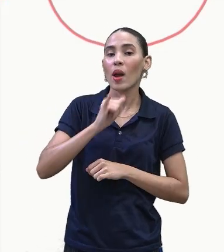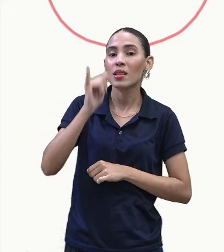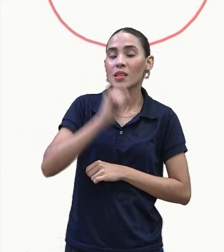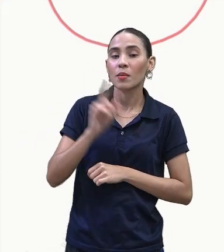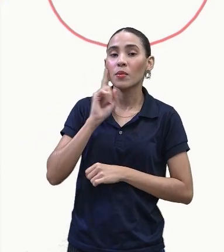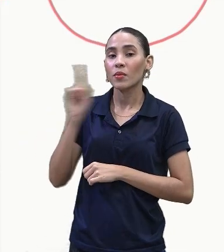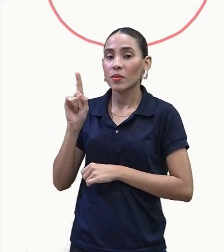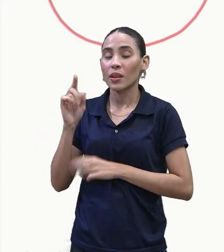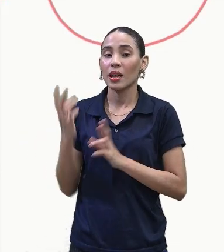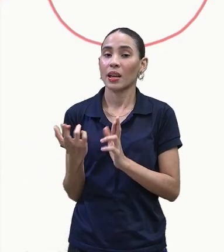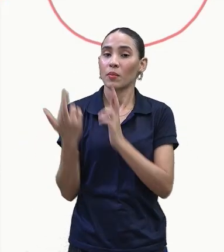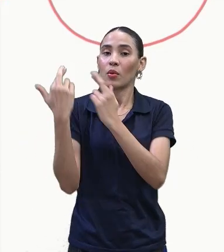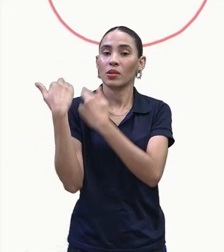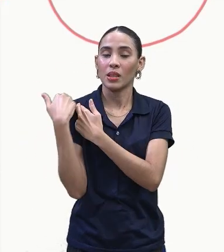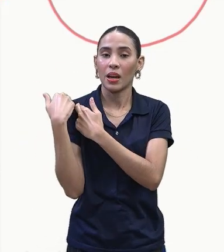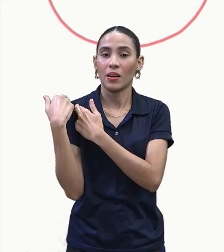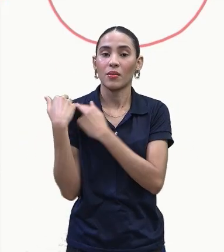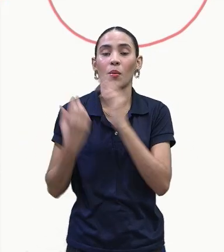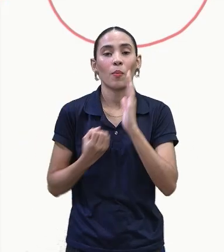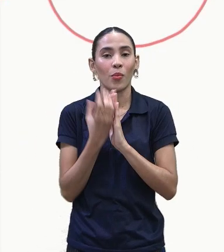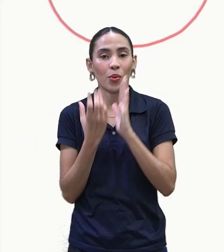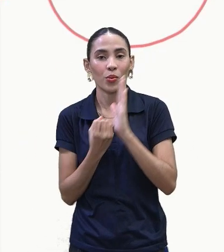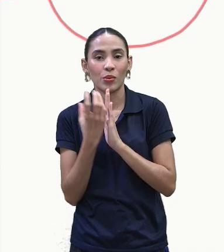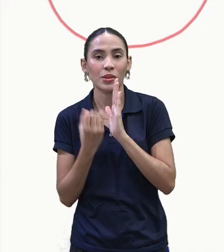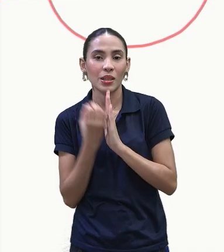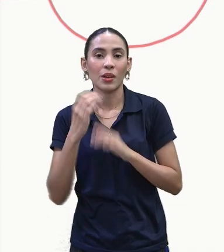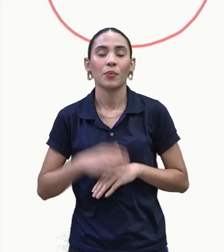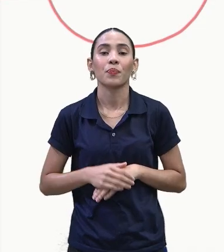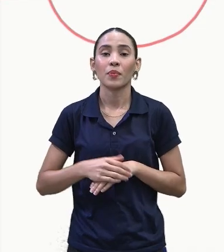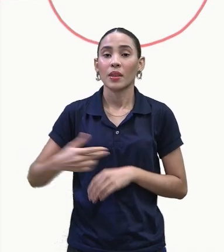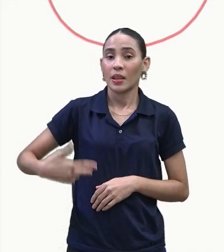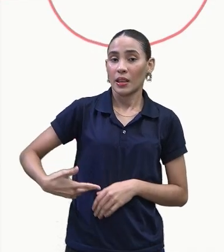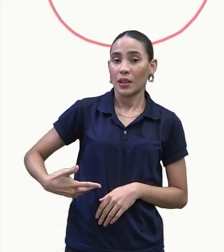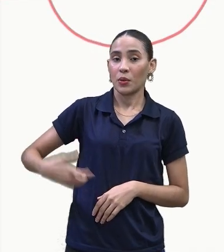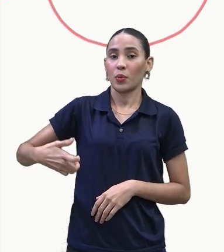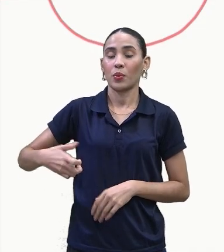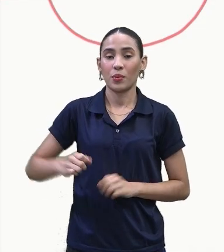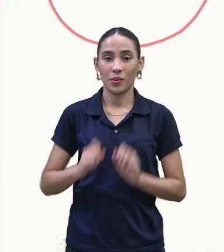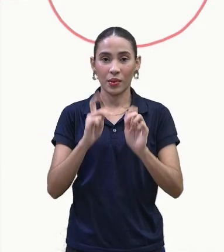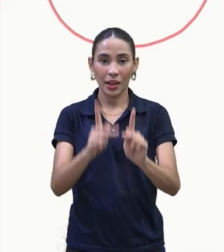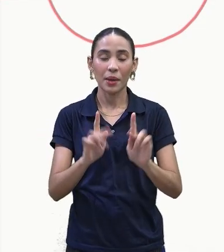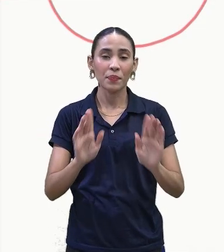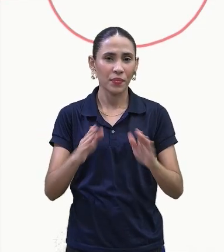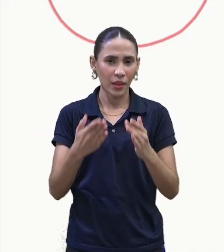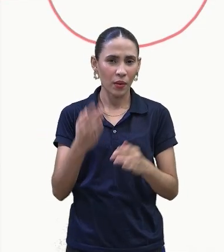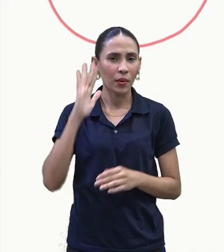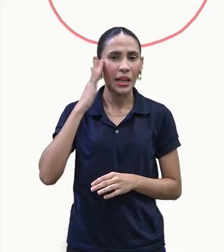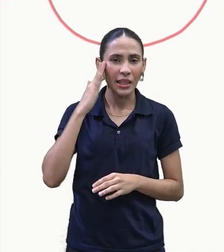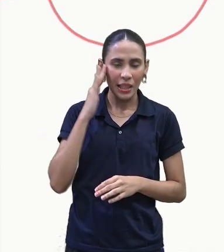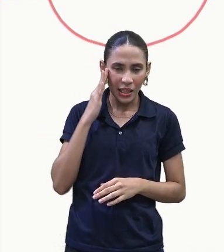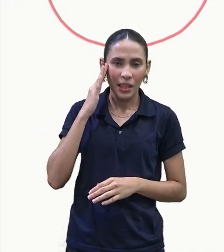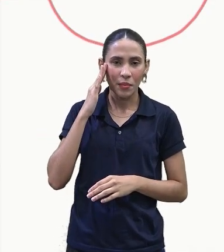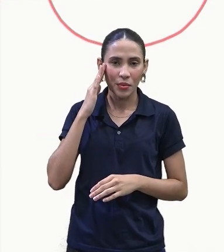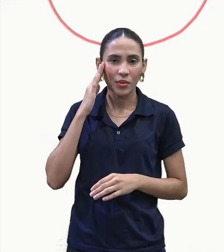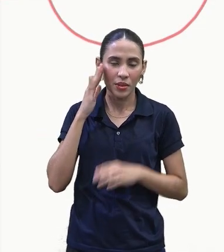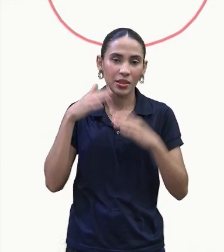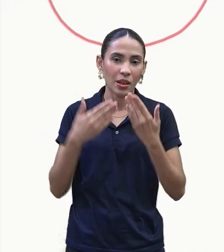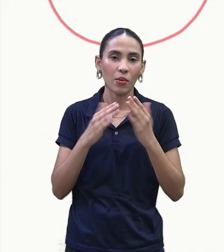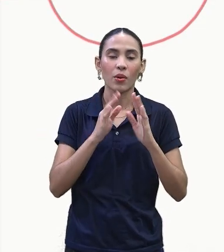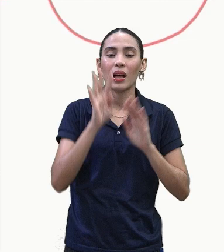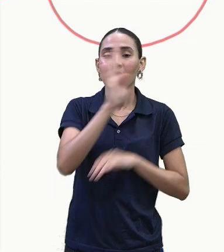o gene responsável pela produção de insulina. Certo? Então, entendemos um pouco mais sobre